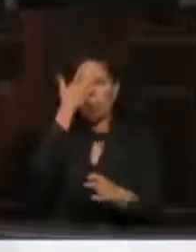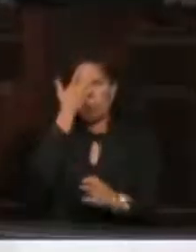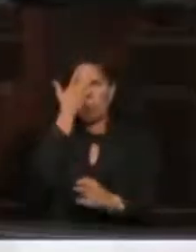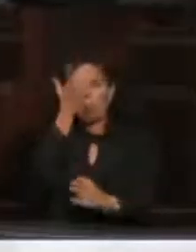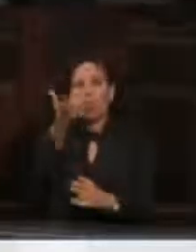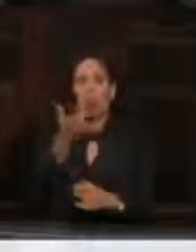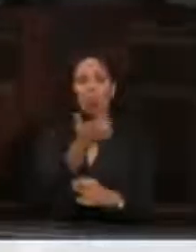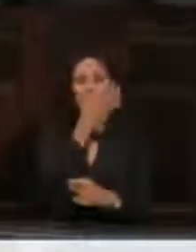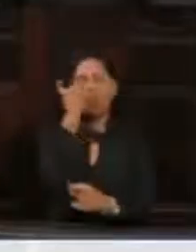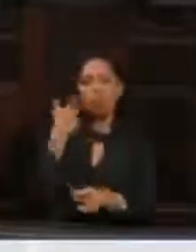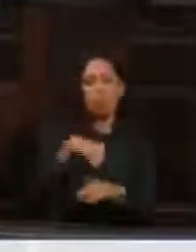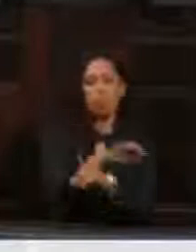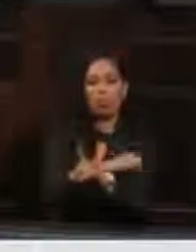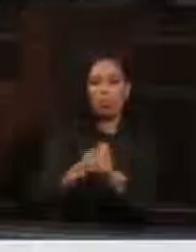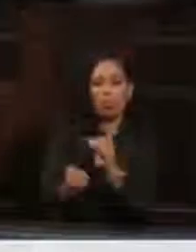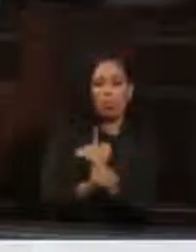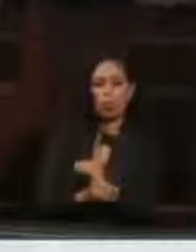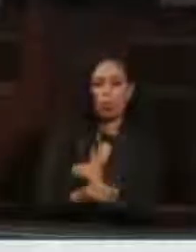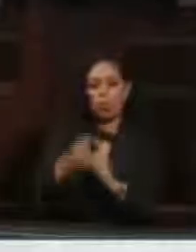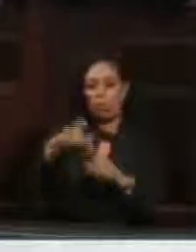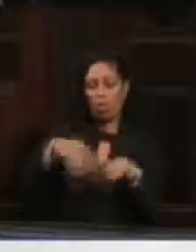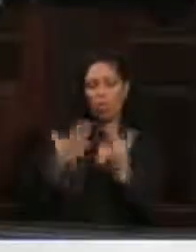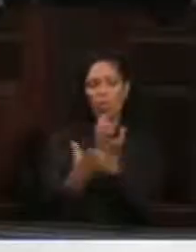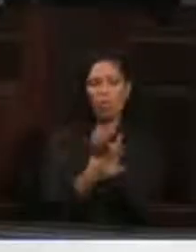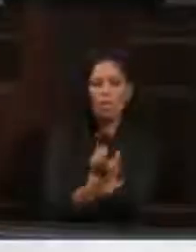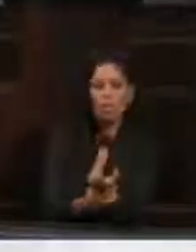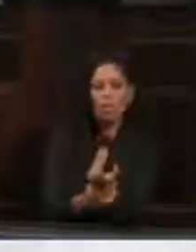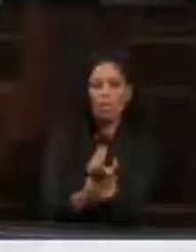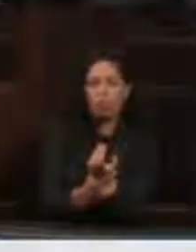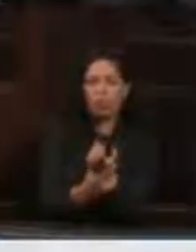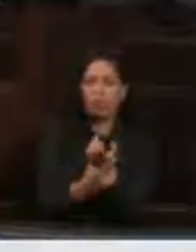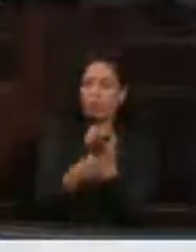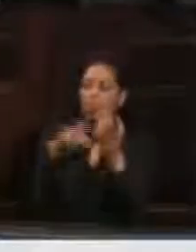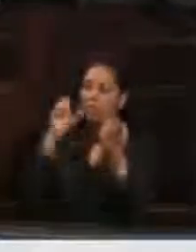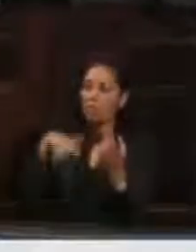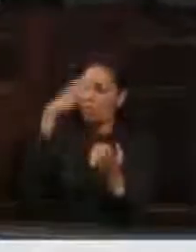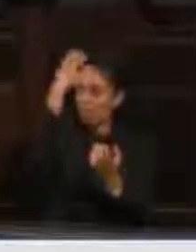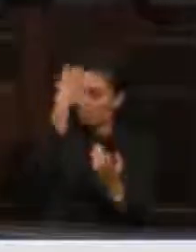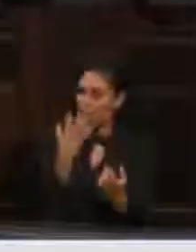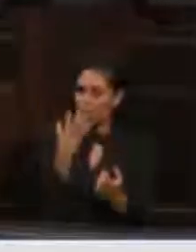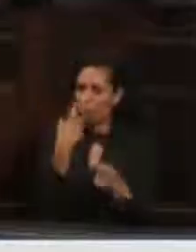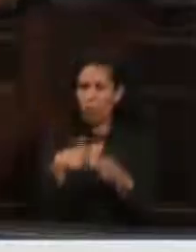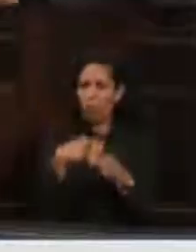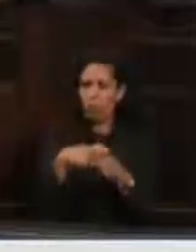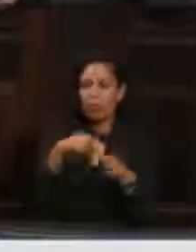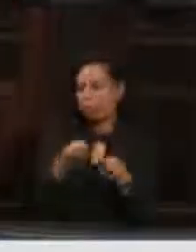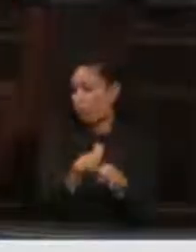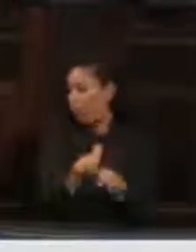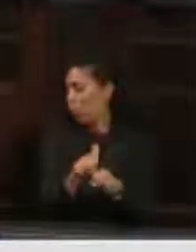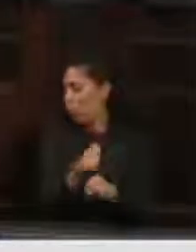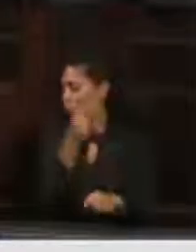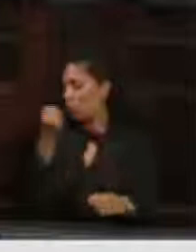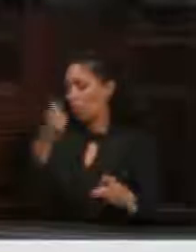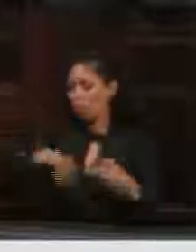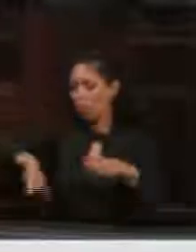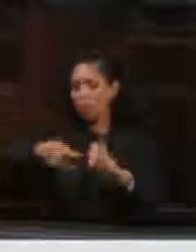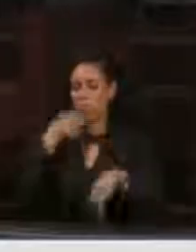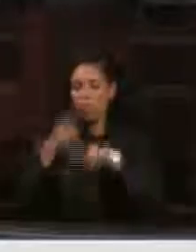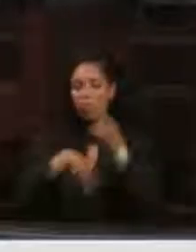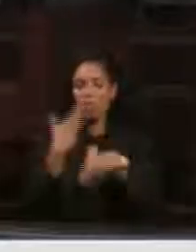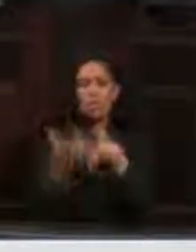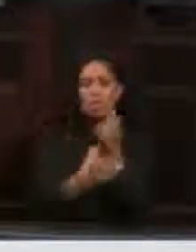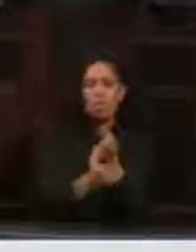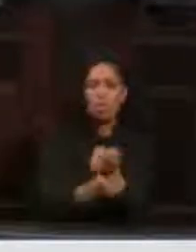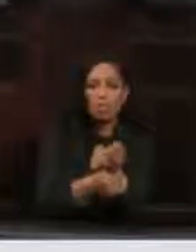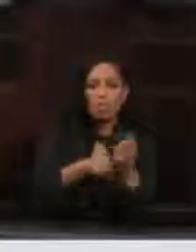qual temos que tratar a segurança pública como coisa séria, porque é impossível fazer segurança pública